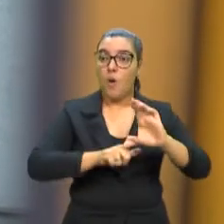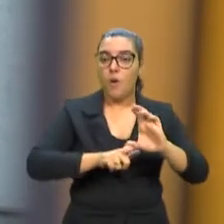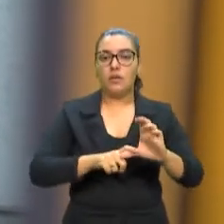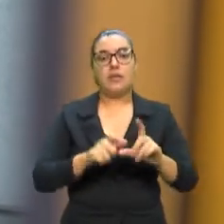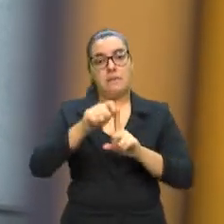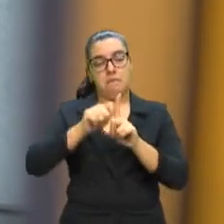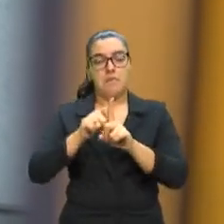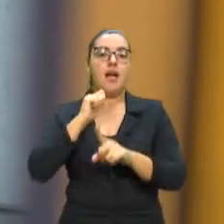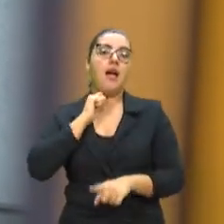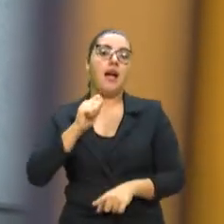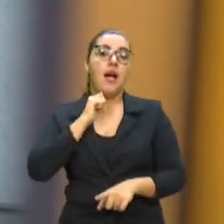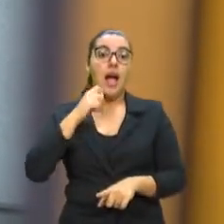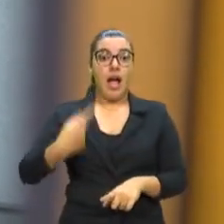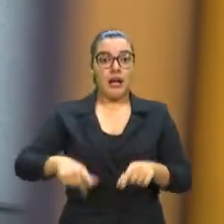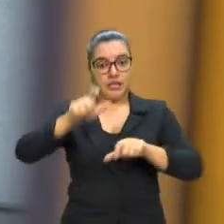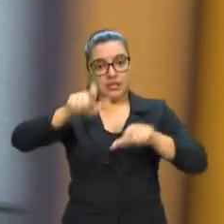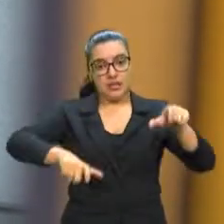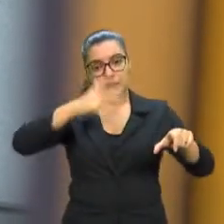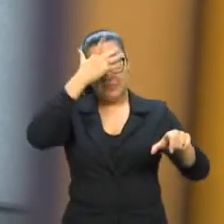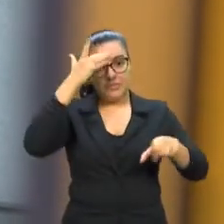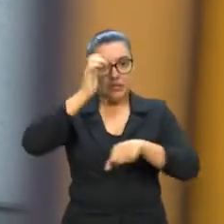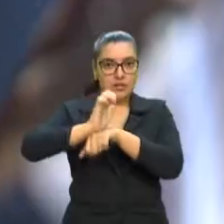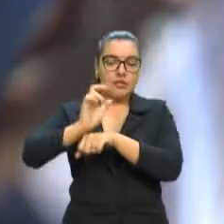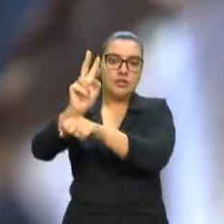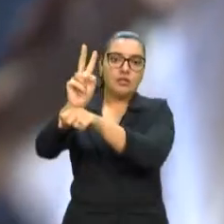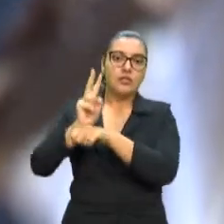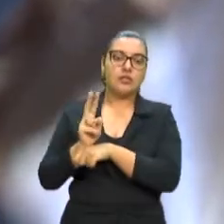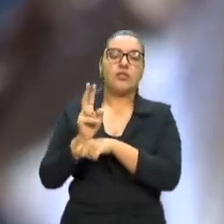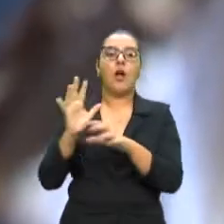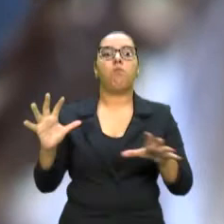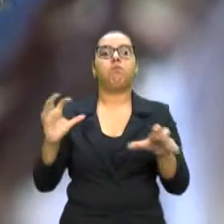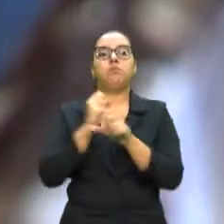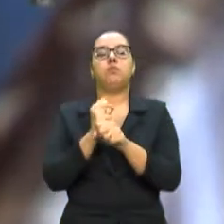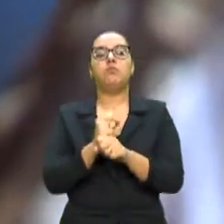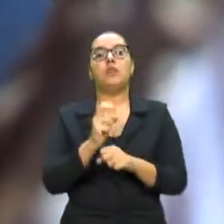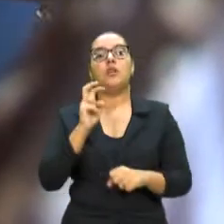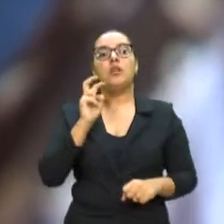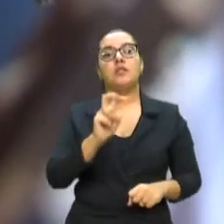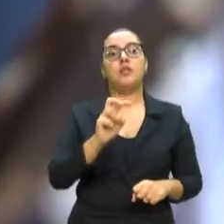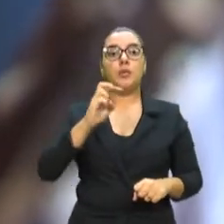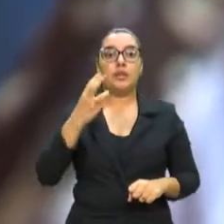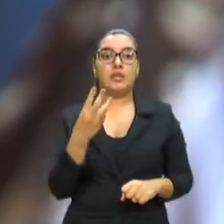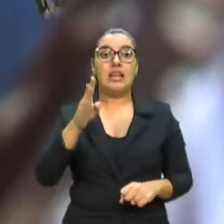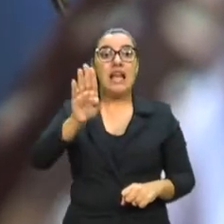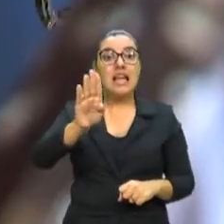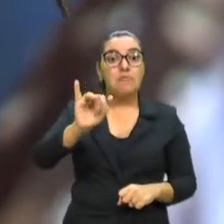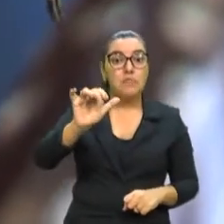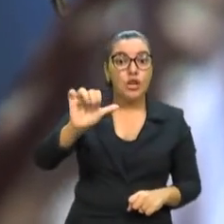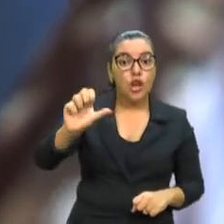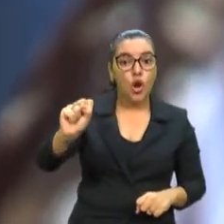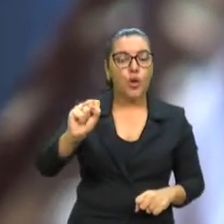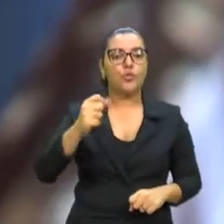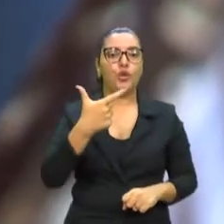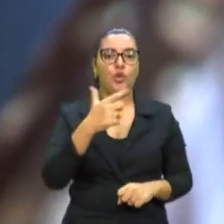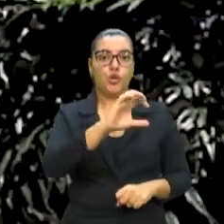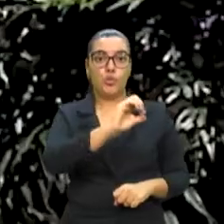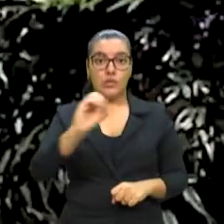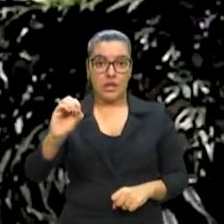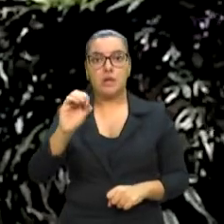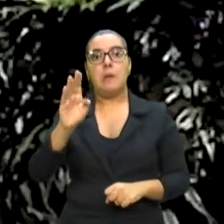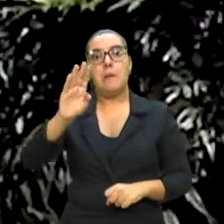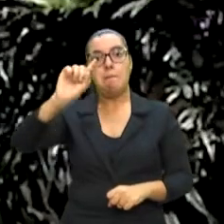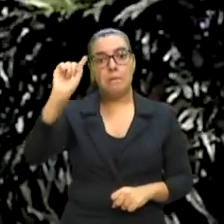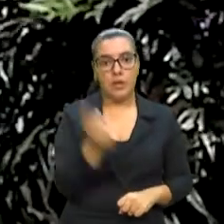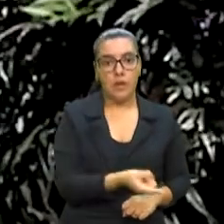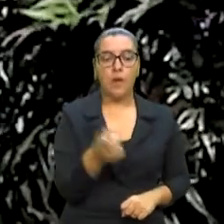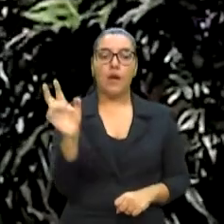os cearenses pediram emprestado um valor total de 53 bilhões e 200 milhões de reais. Os